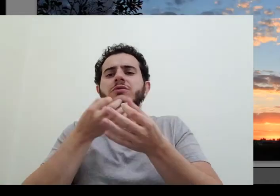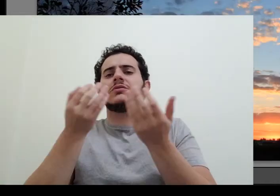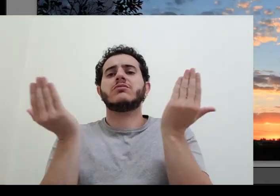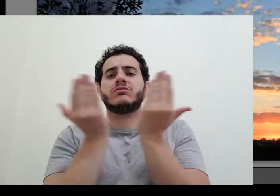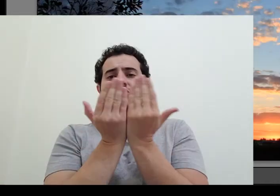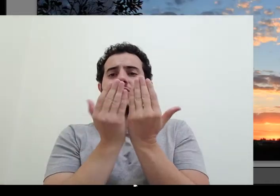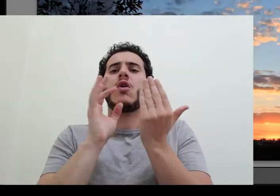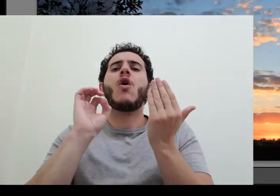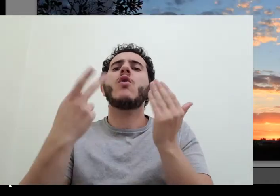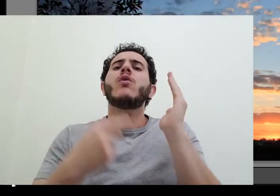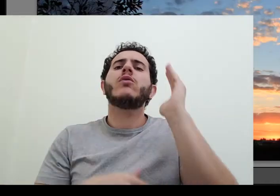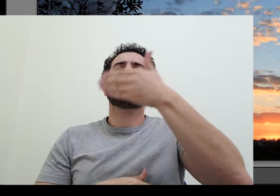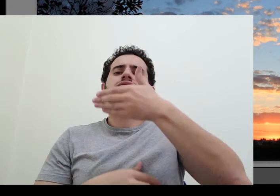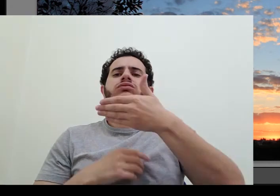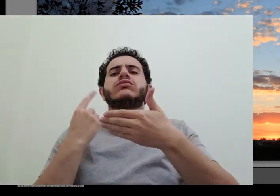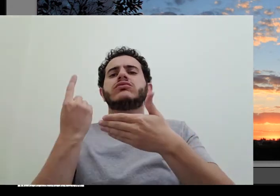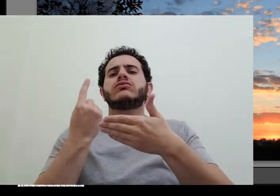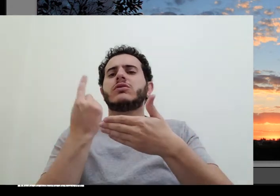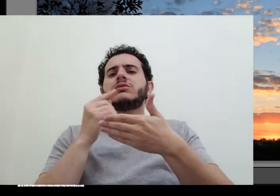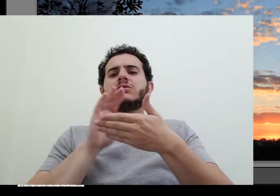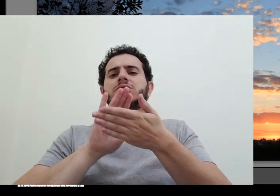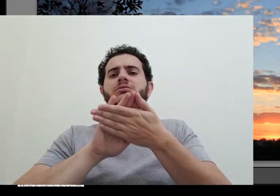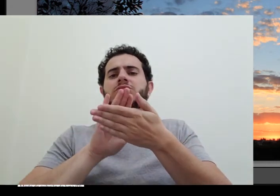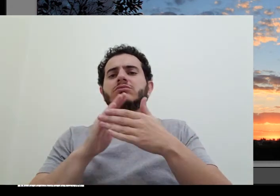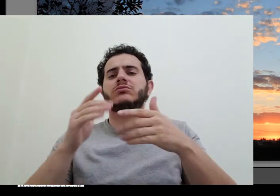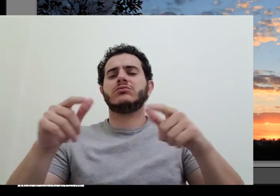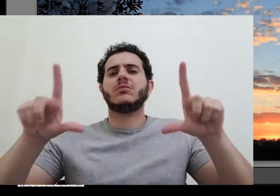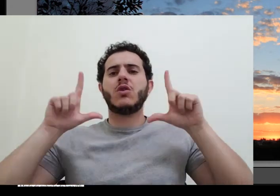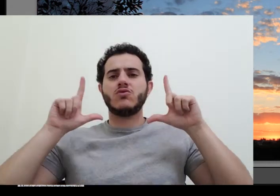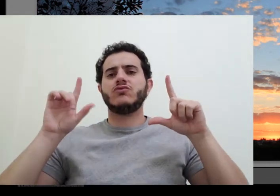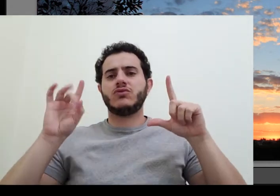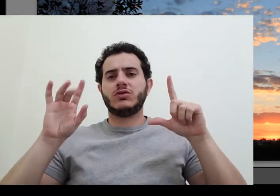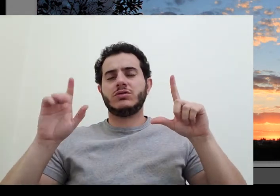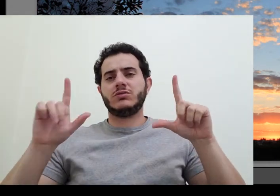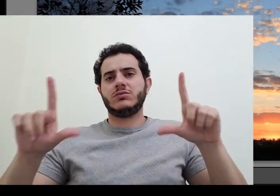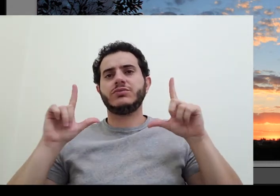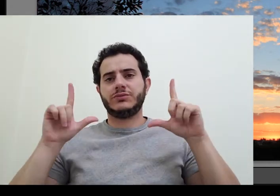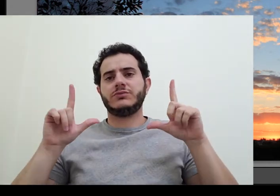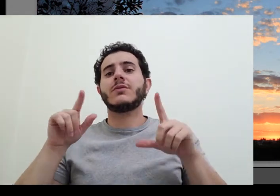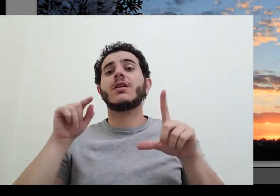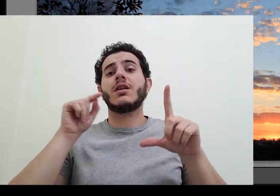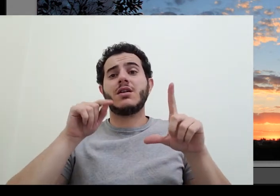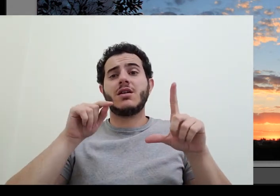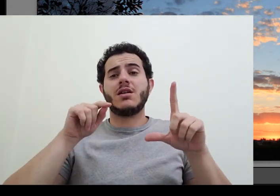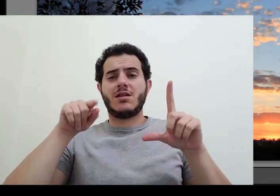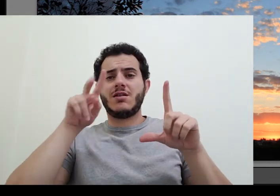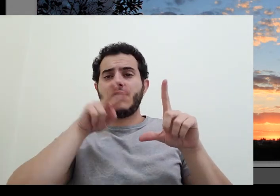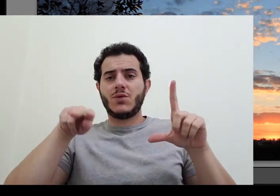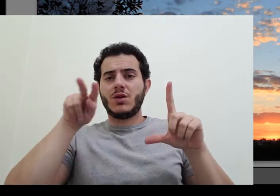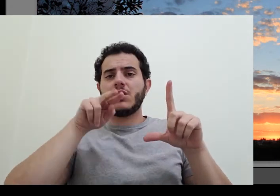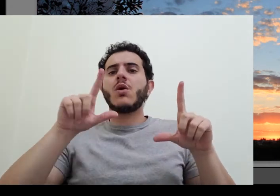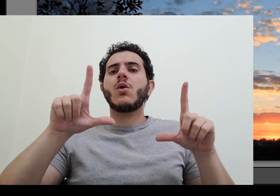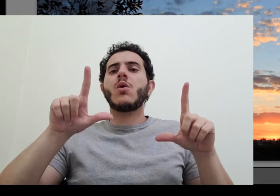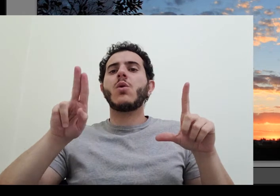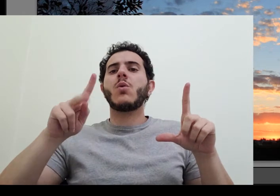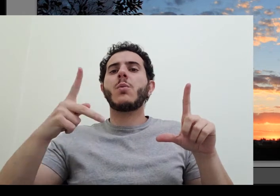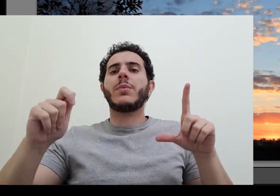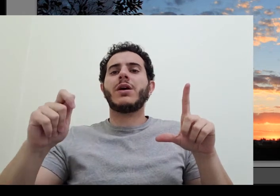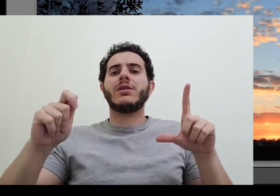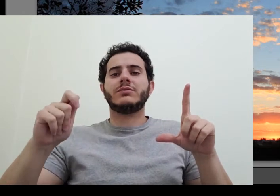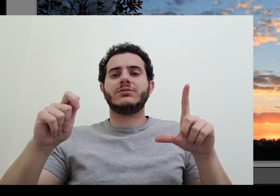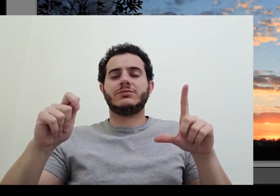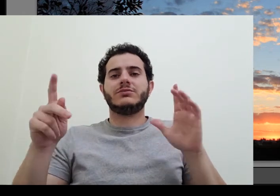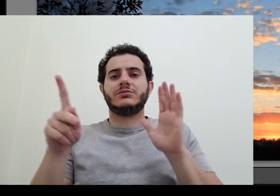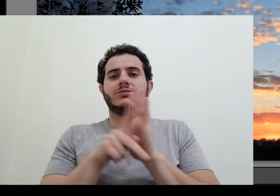deixar na visualização inteira, assim, que é o que ele chama de visualização de lupa, tá? E na visualização de lupa, o atalho é